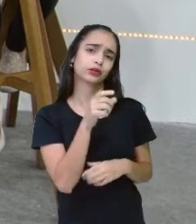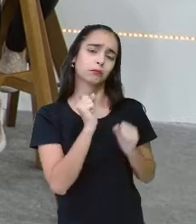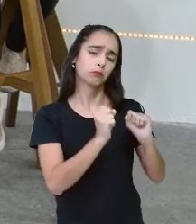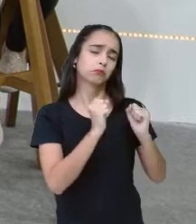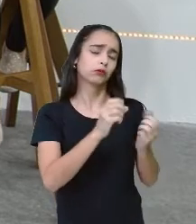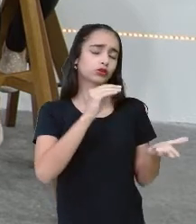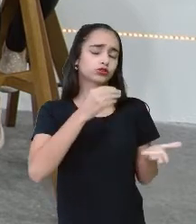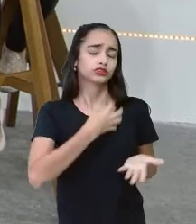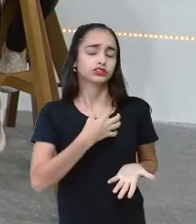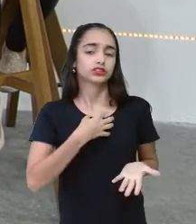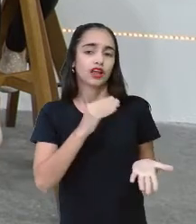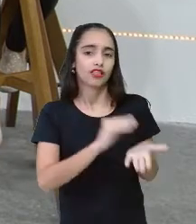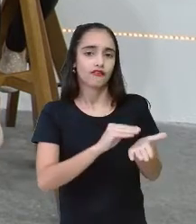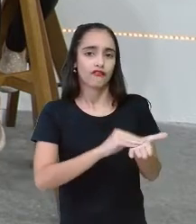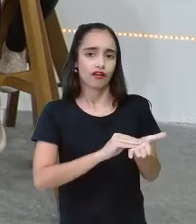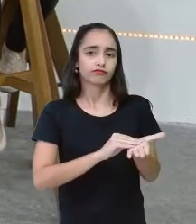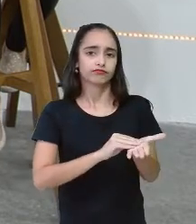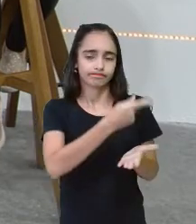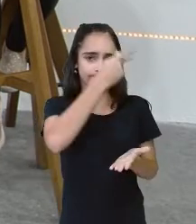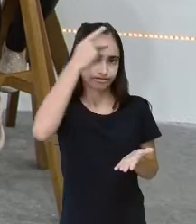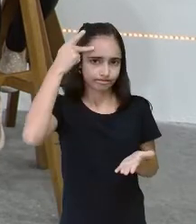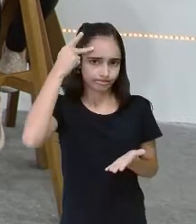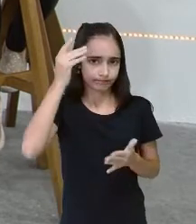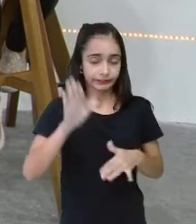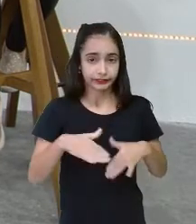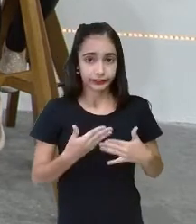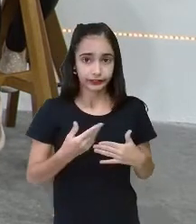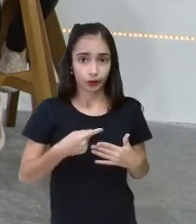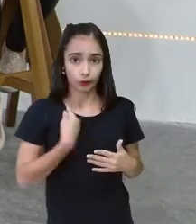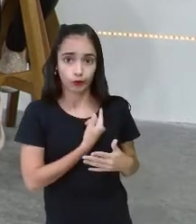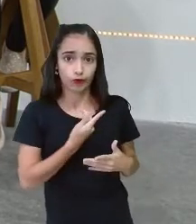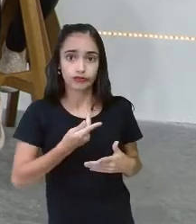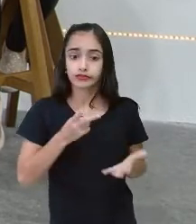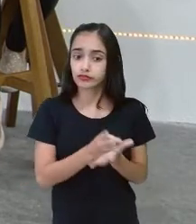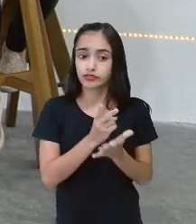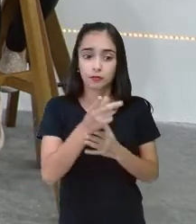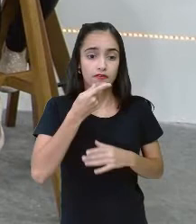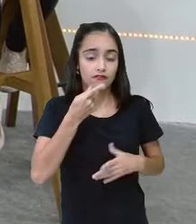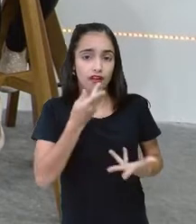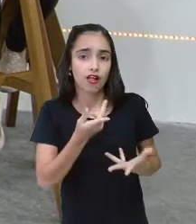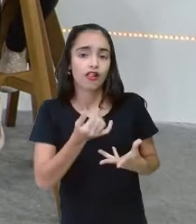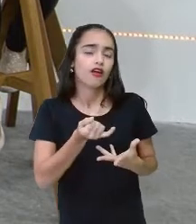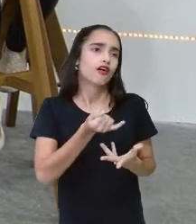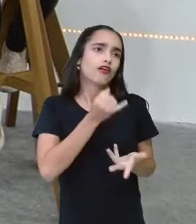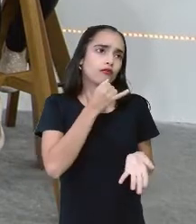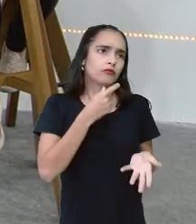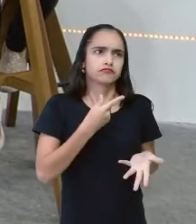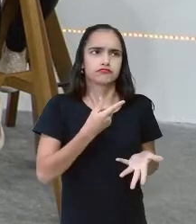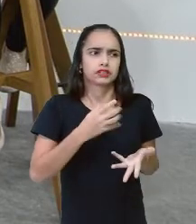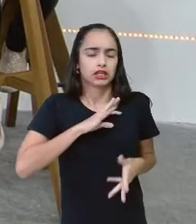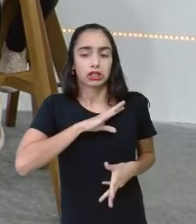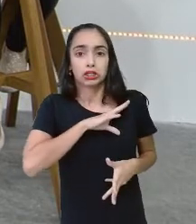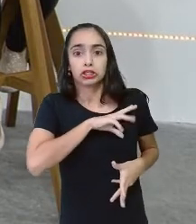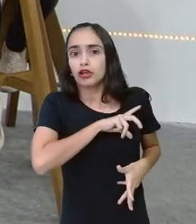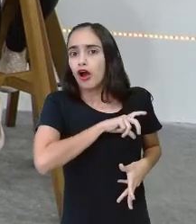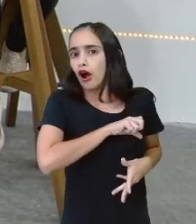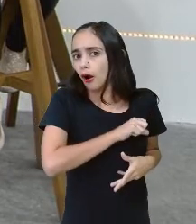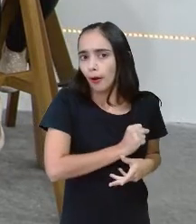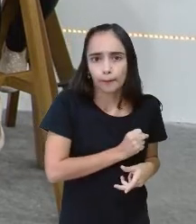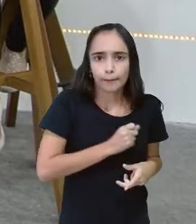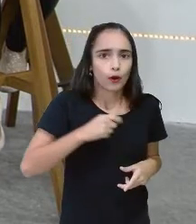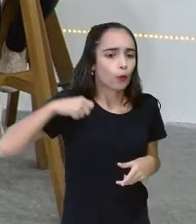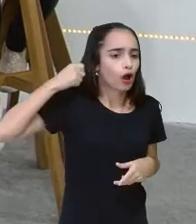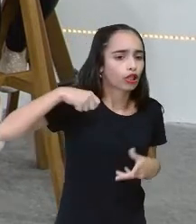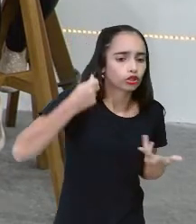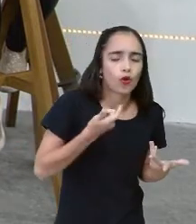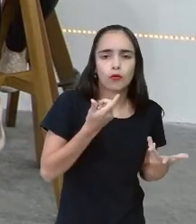não é? É verdade. E aí a gente diz que ama um artista, diz que ama não é? Mas esquece... Alguém que você nunca viu e você não fala que